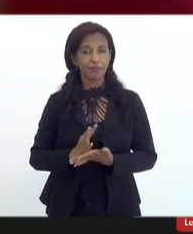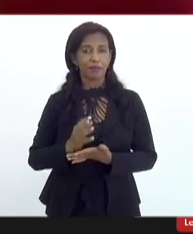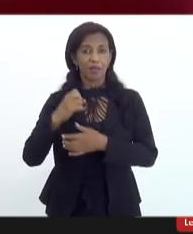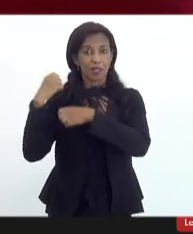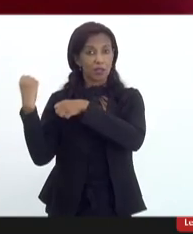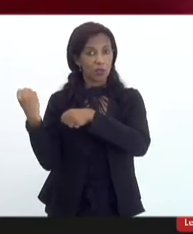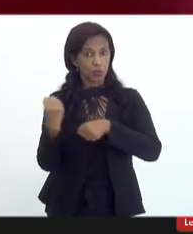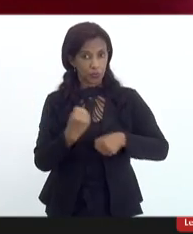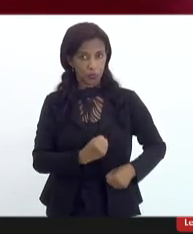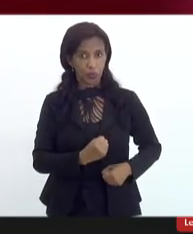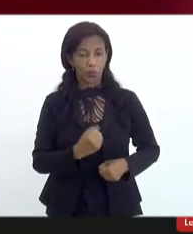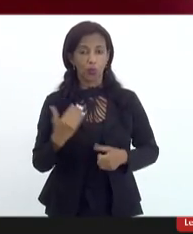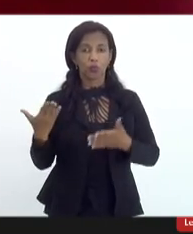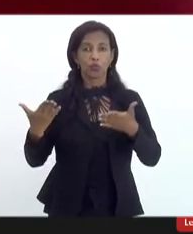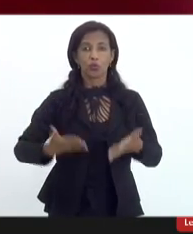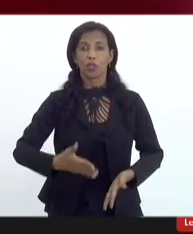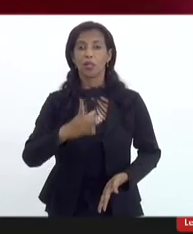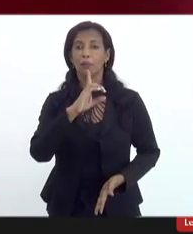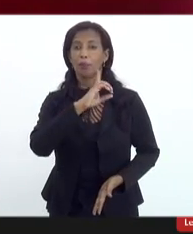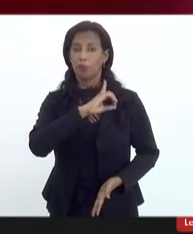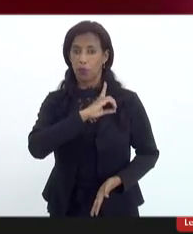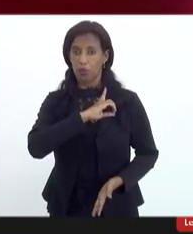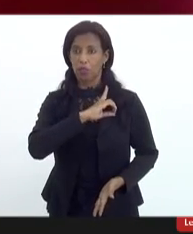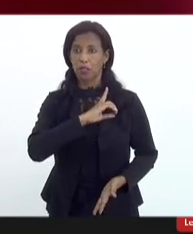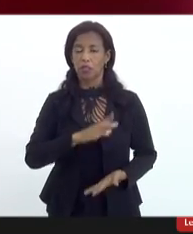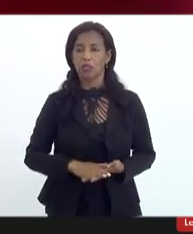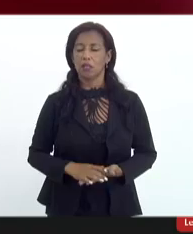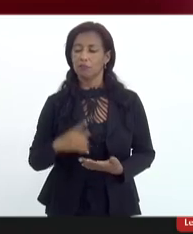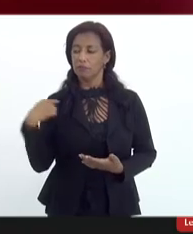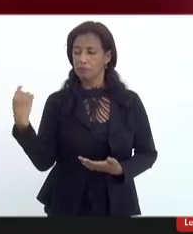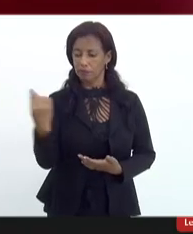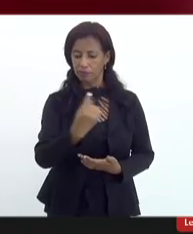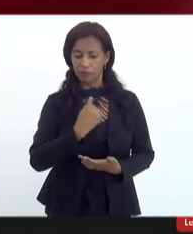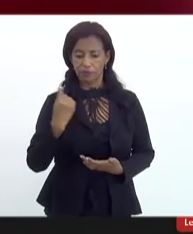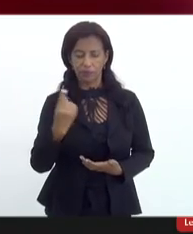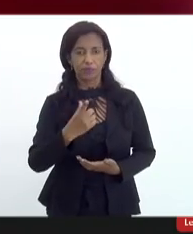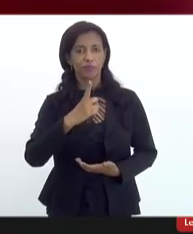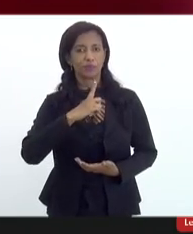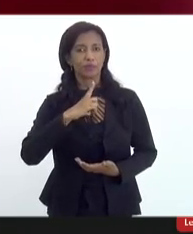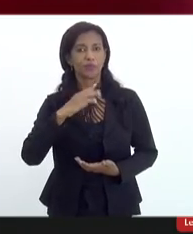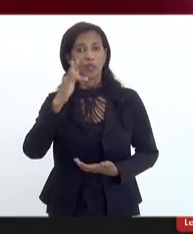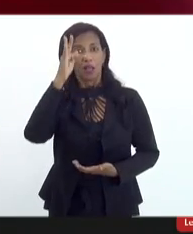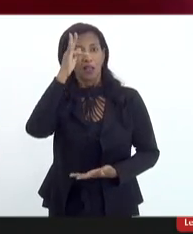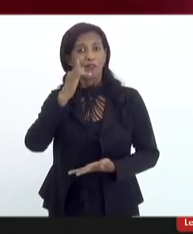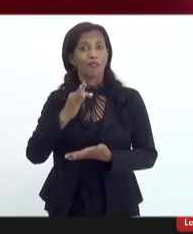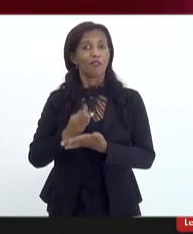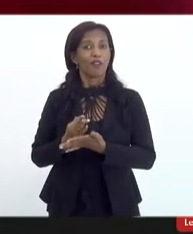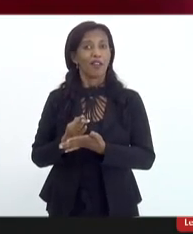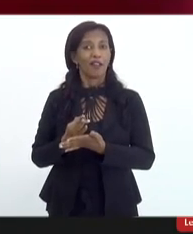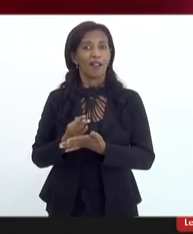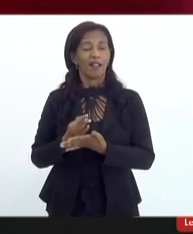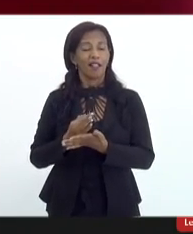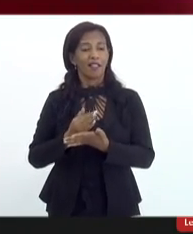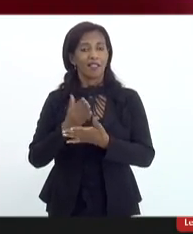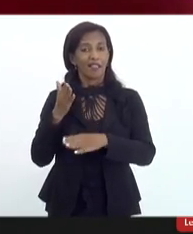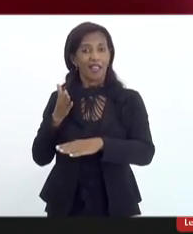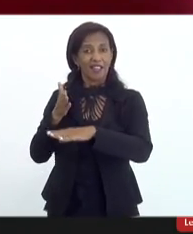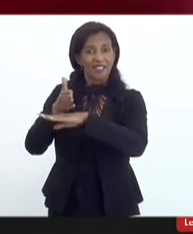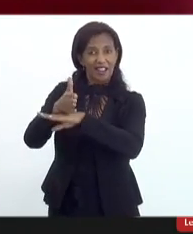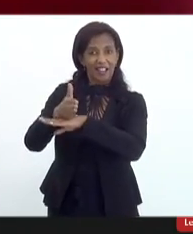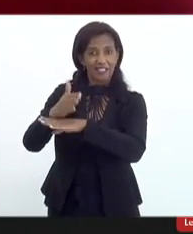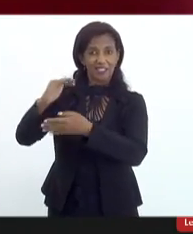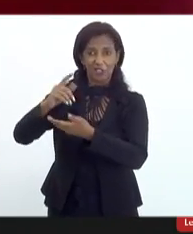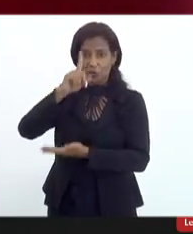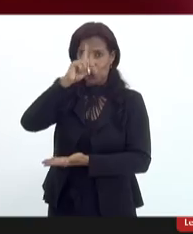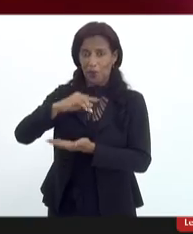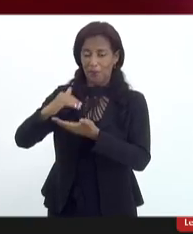Jorge quando eu cheguei na polícia, porque quando eu cheguei na polícia, nós tínhamos a fé de São Jorge na entrada do plantão, né?